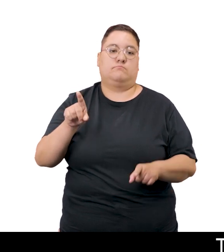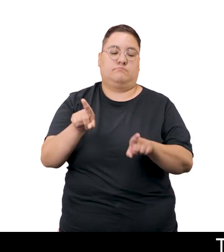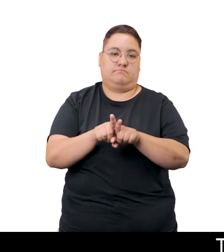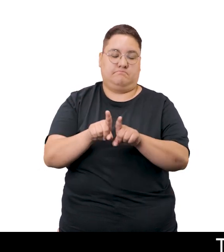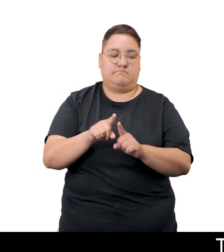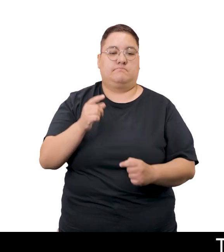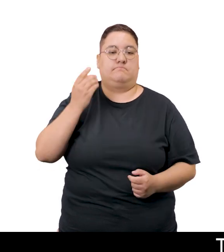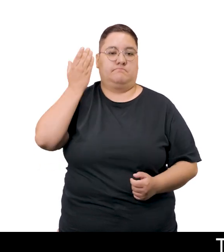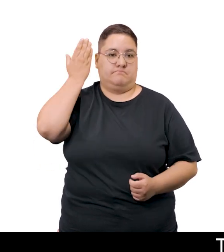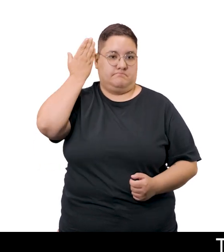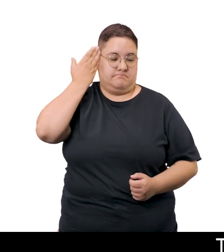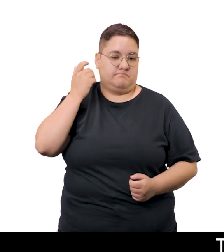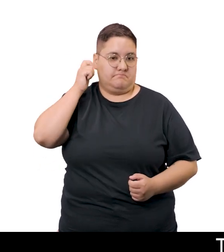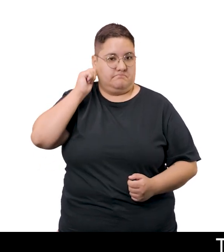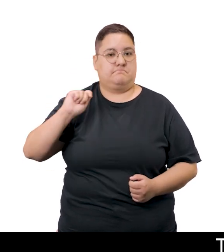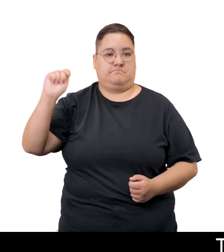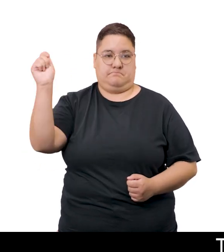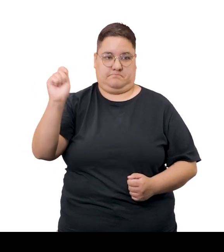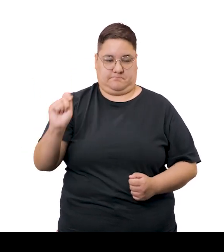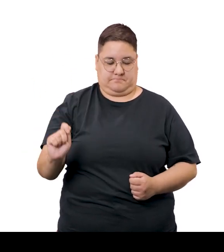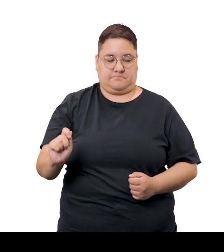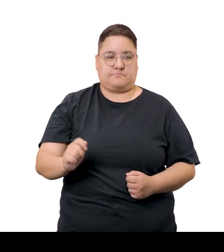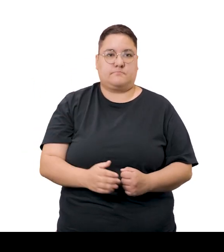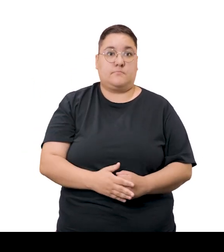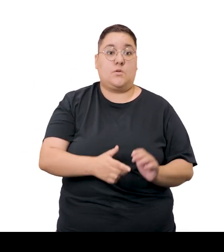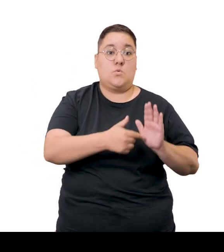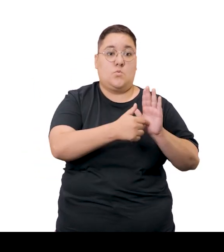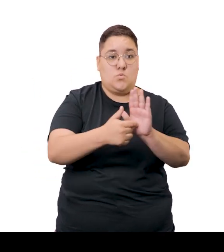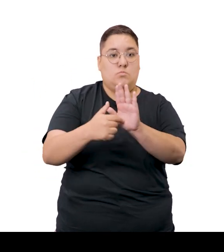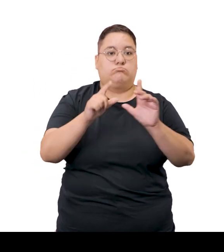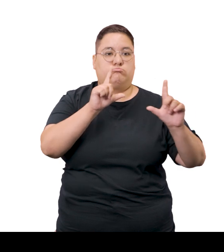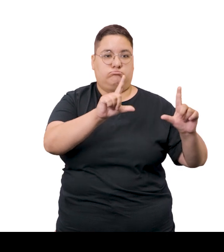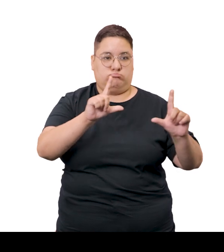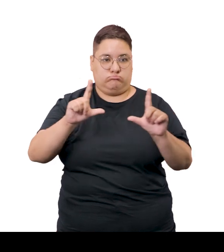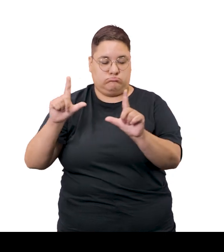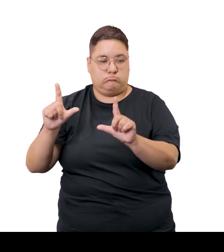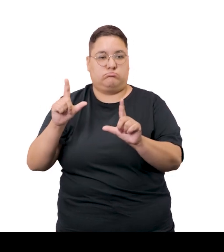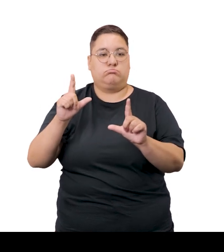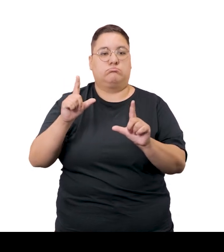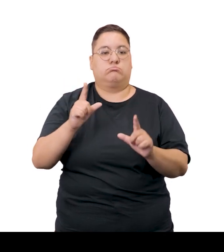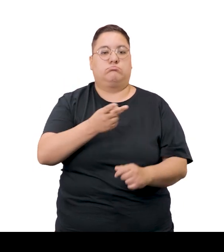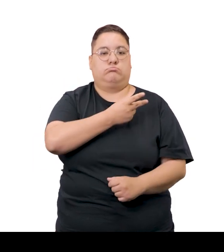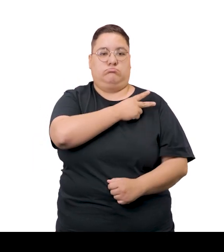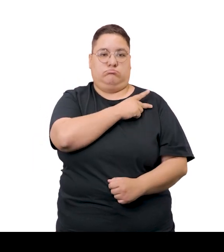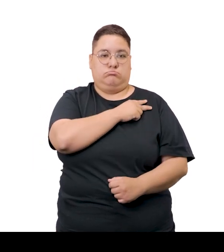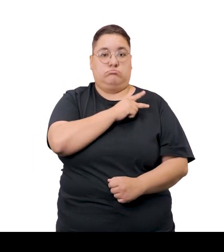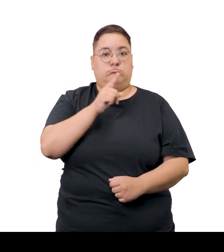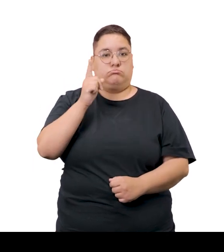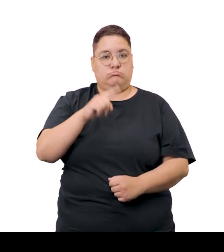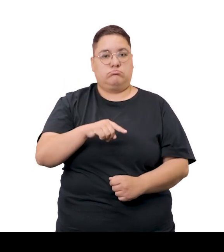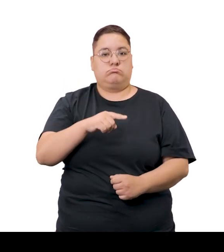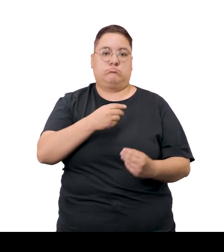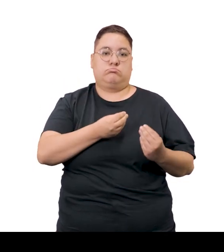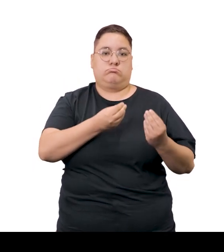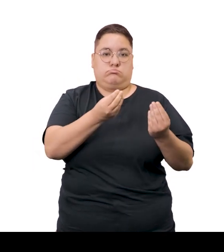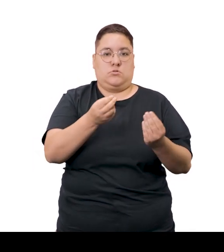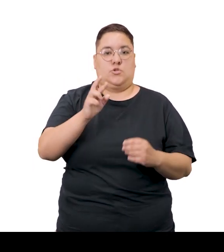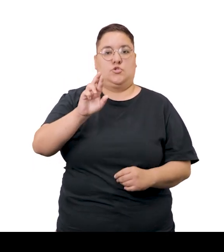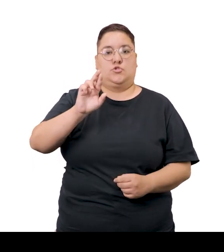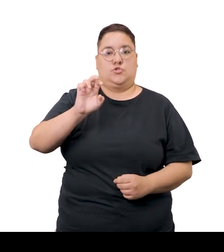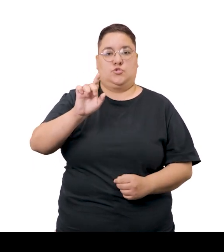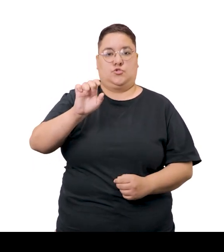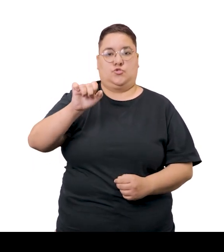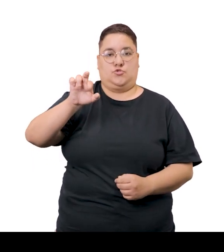Todas as obras de Catherine Opie nesta exposição são cortesia da artista Region Projects, Los Angeles.